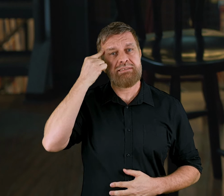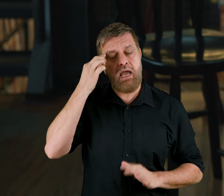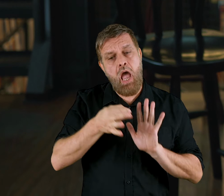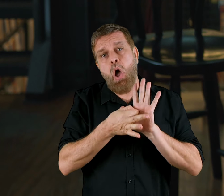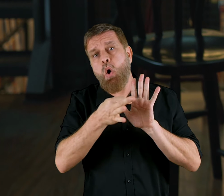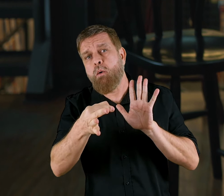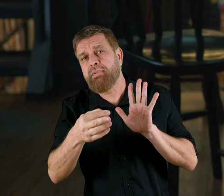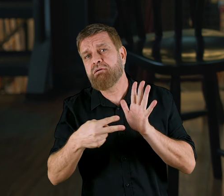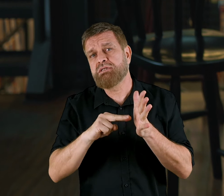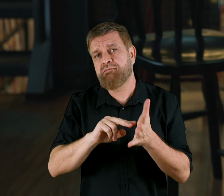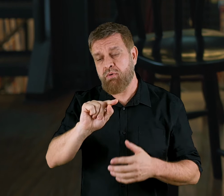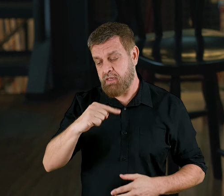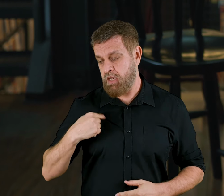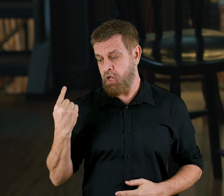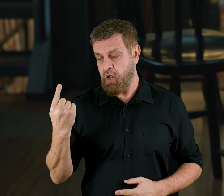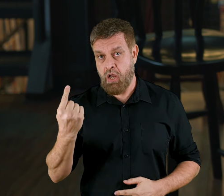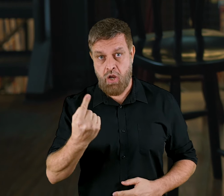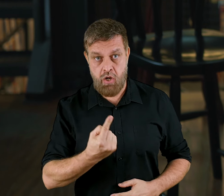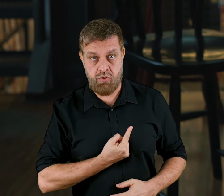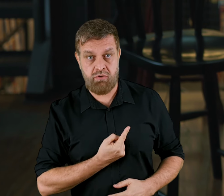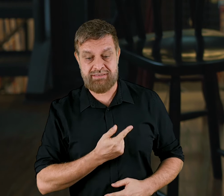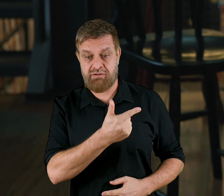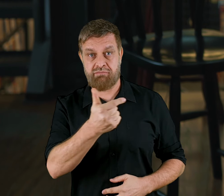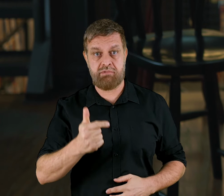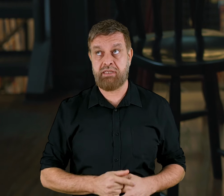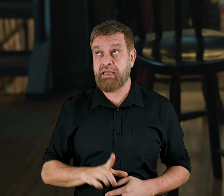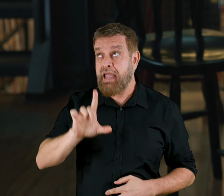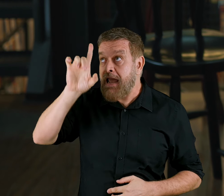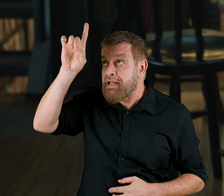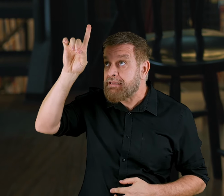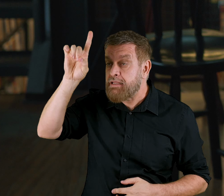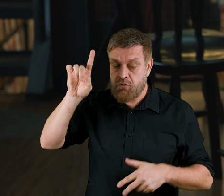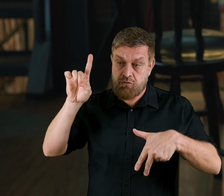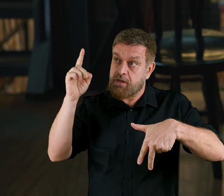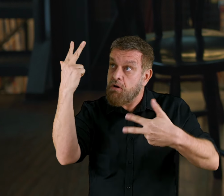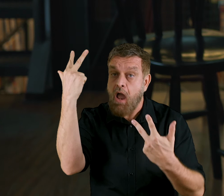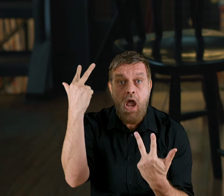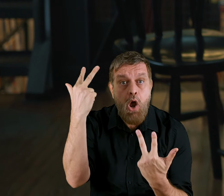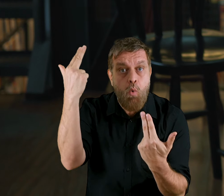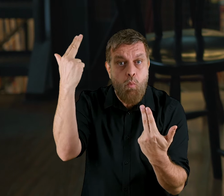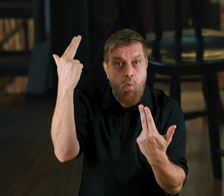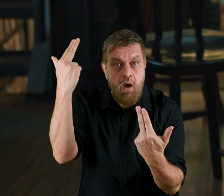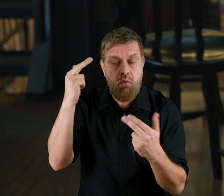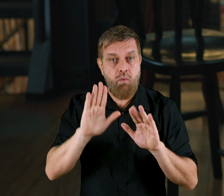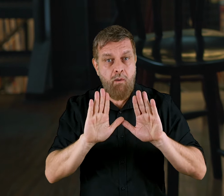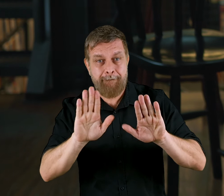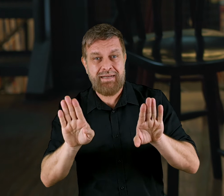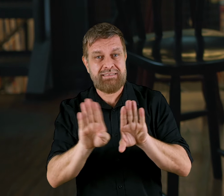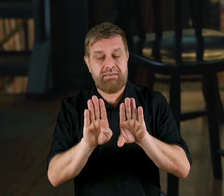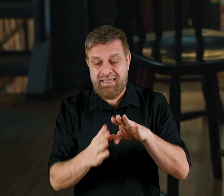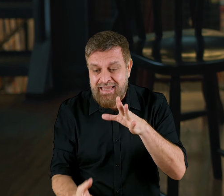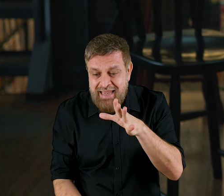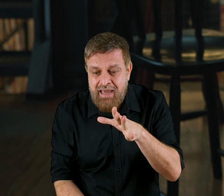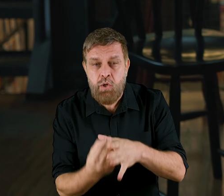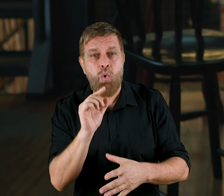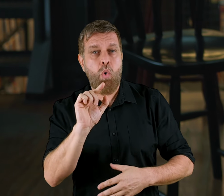Ora, na verdade, nós deixamos de criar um humano à imagem e semelhança de Deus, mas de uma certa maneira se criou uma